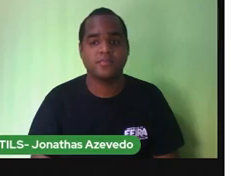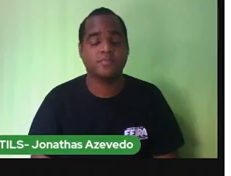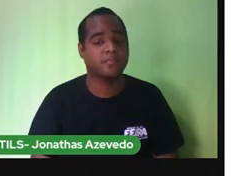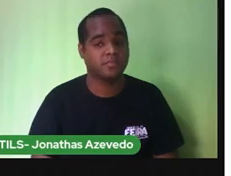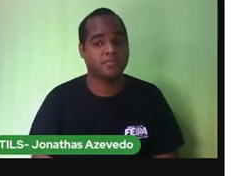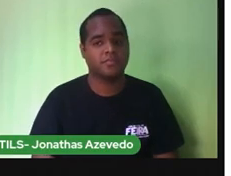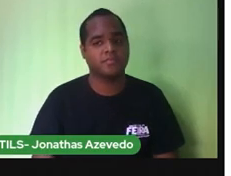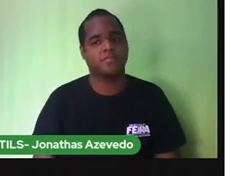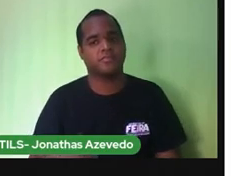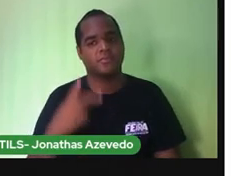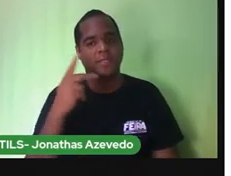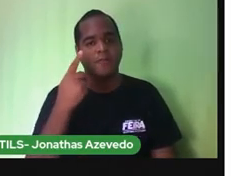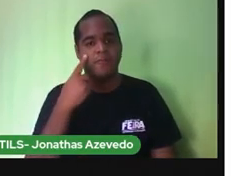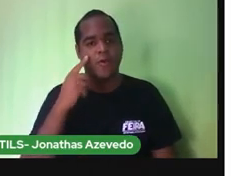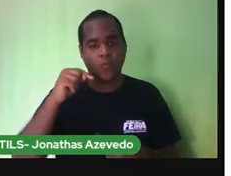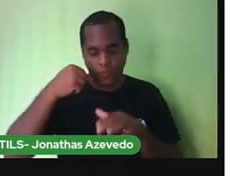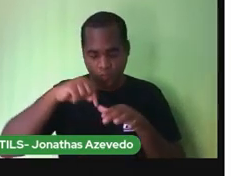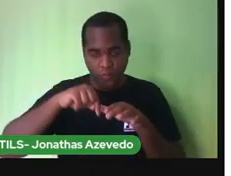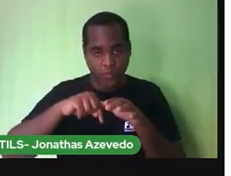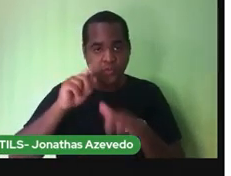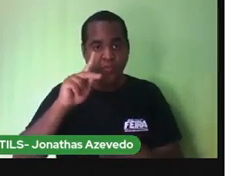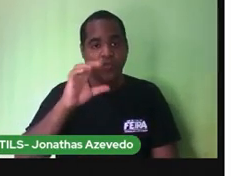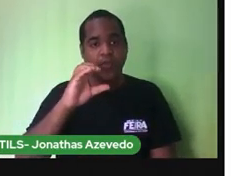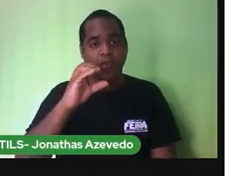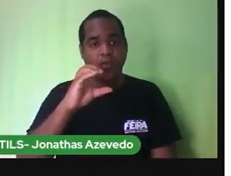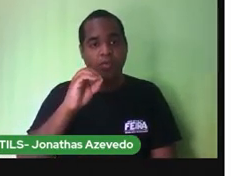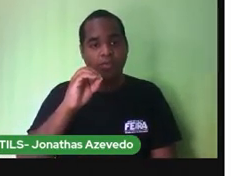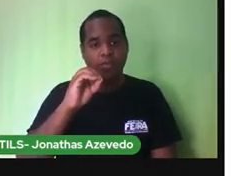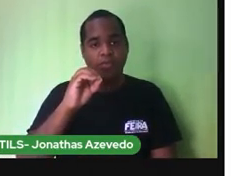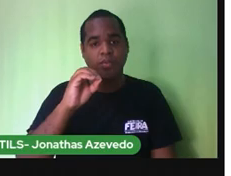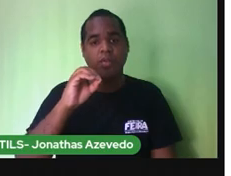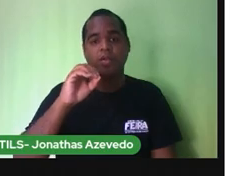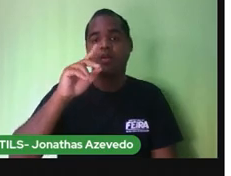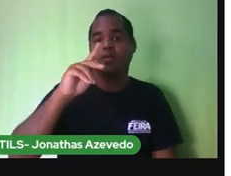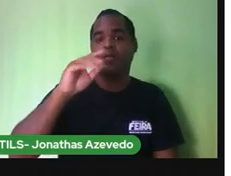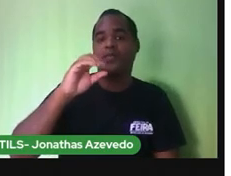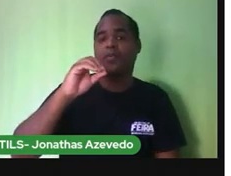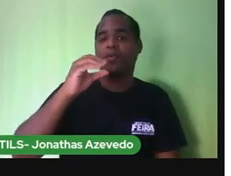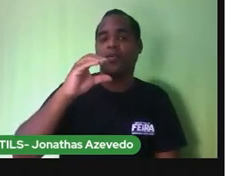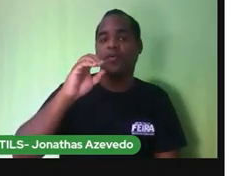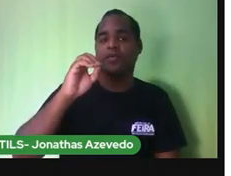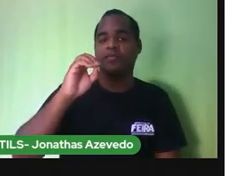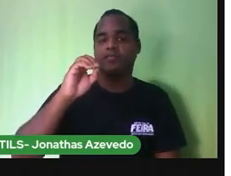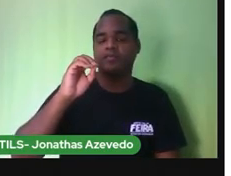a palavra osso né o nome poço então pô só